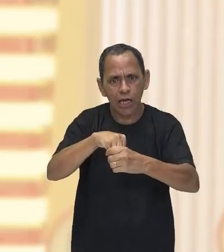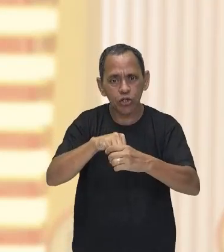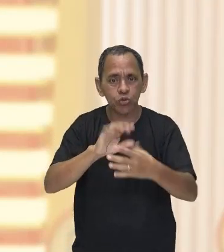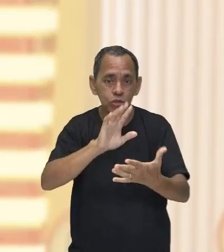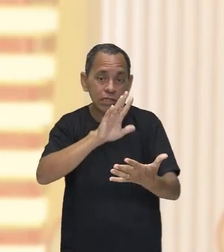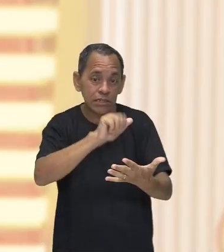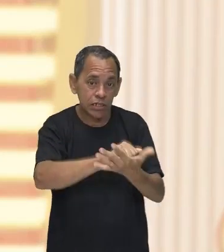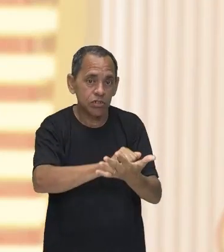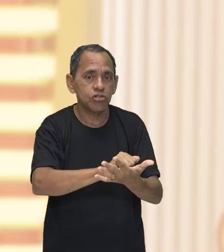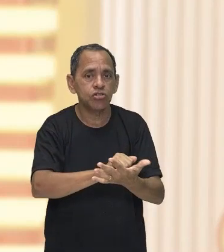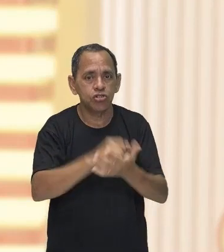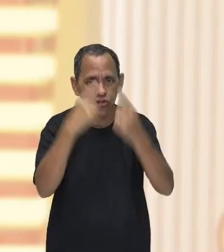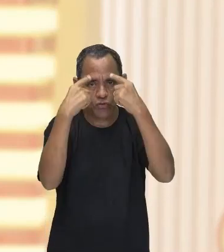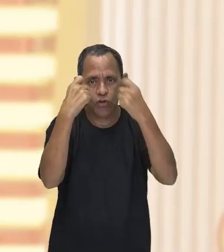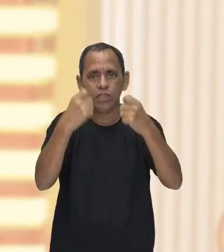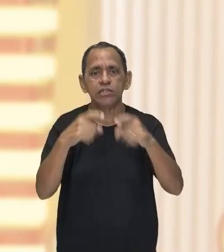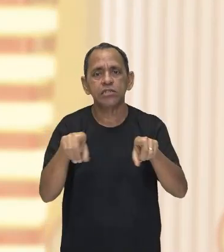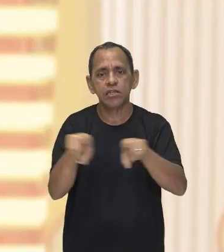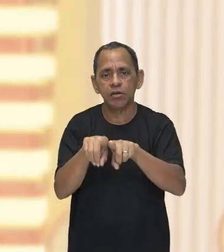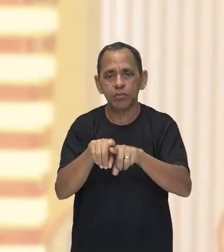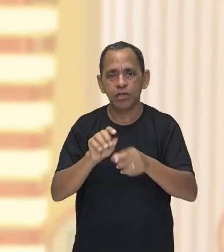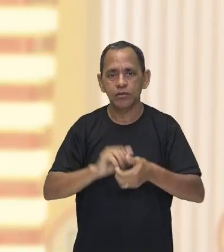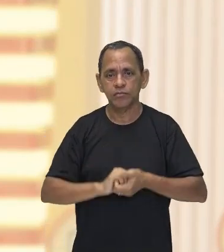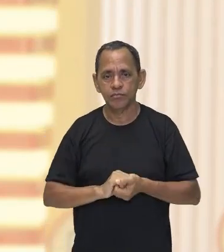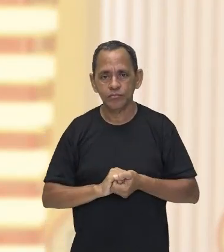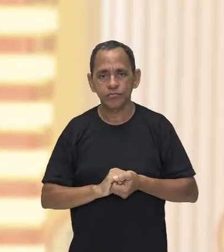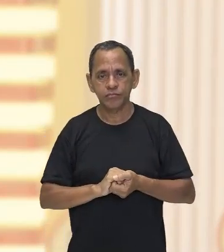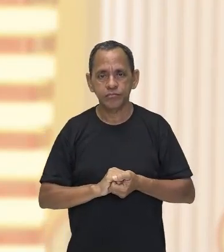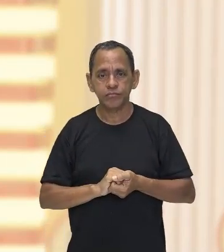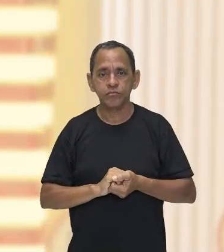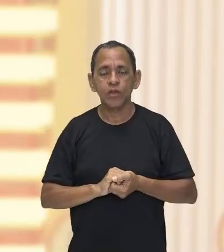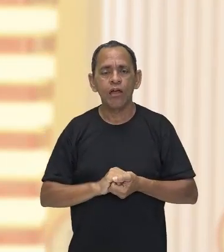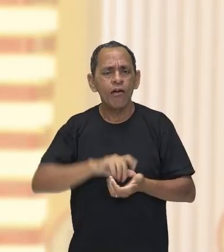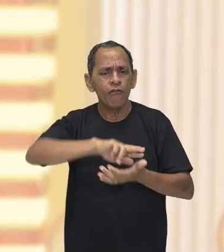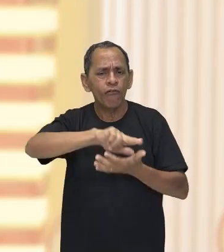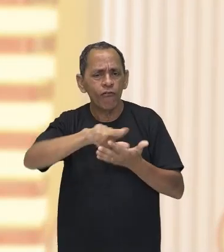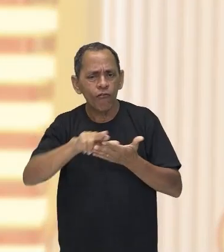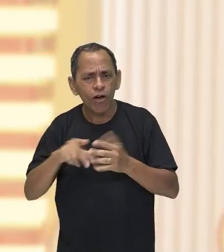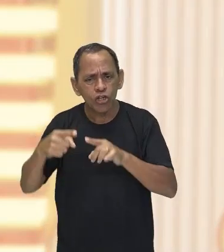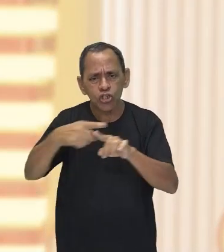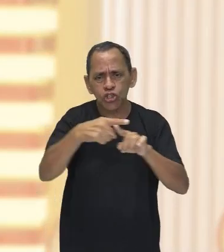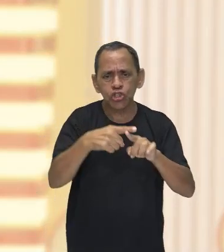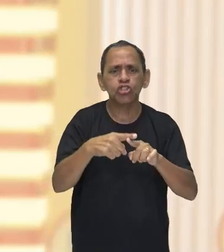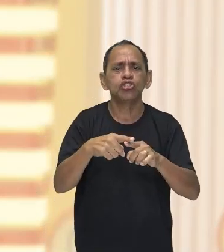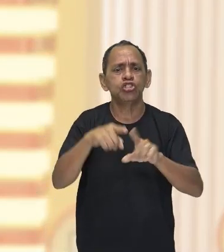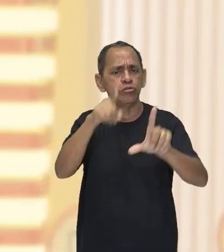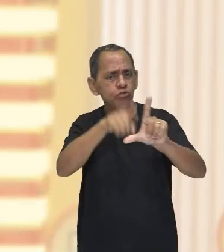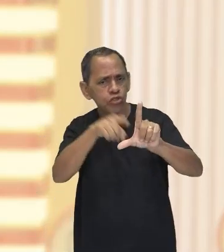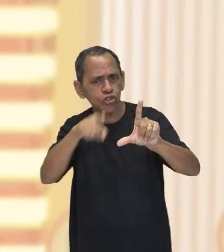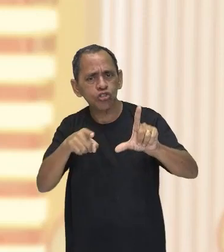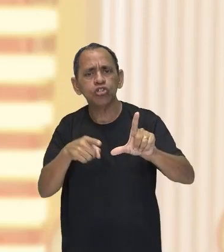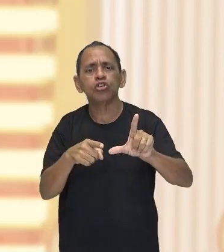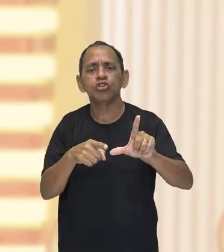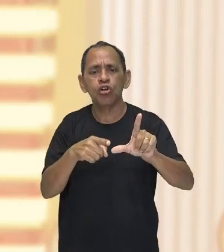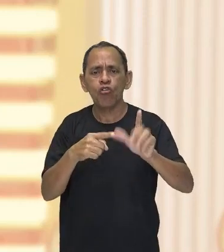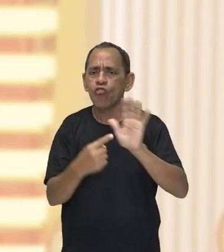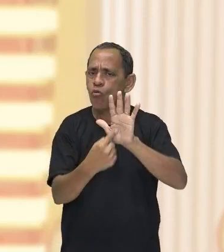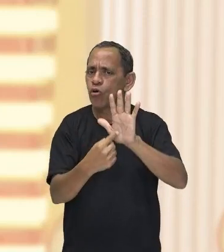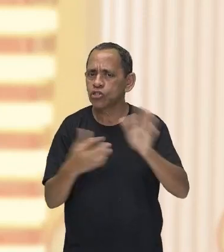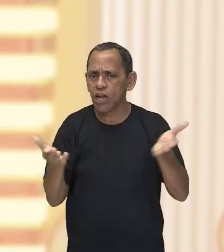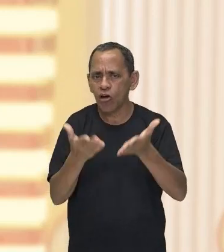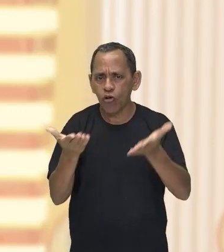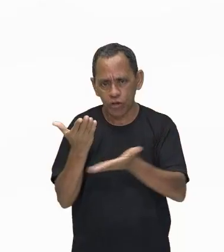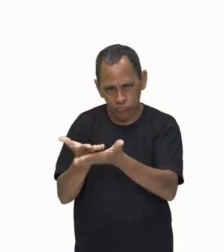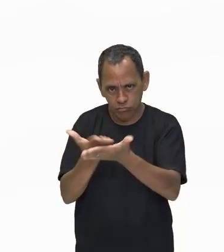Violência. E muitos deles, muitas dessas estatísticas, inclusive, que eu trouxe para esta nossa aula, tá? Então, acompanha